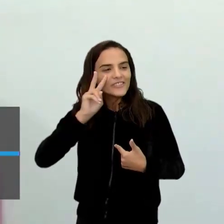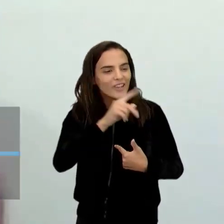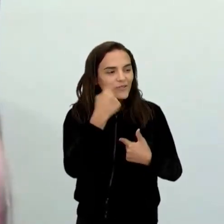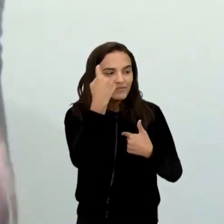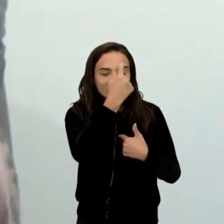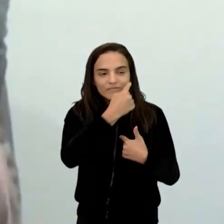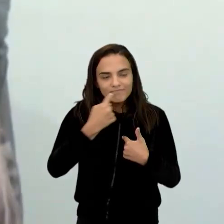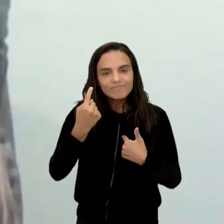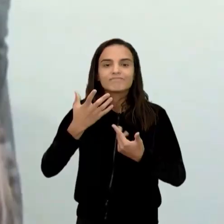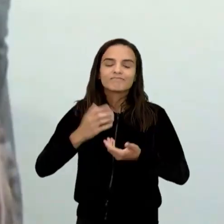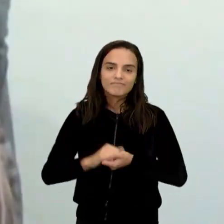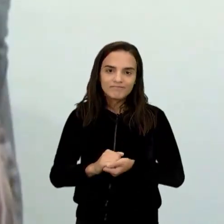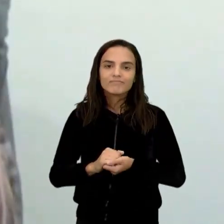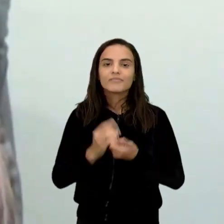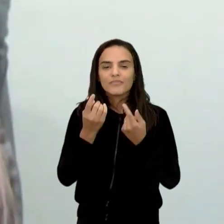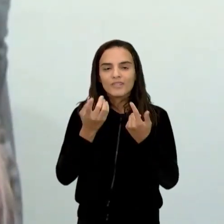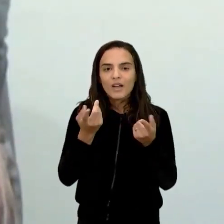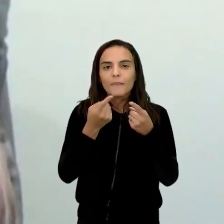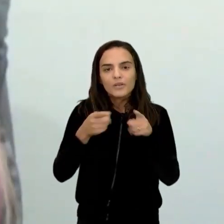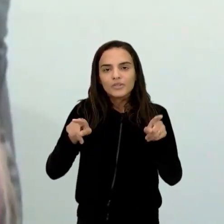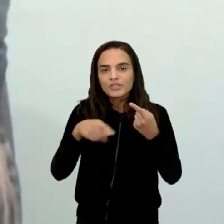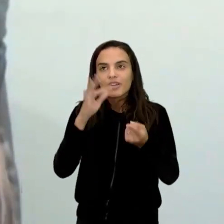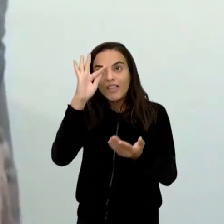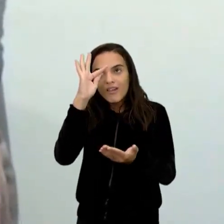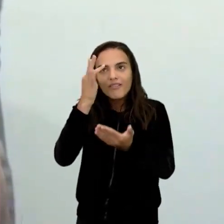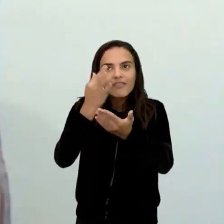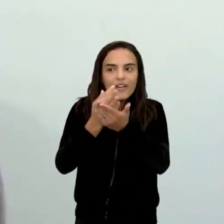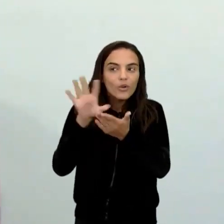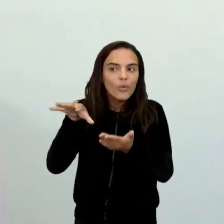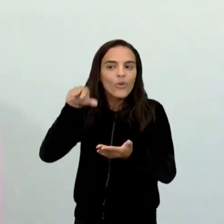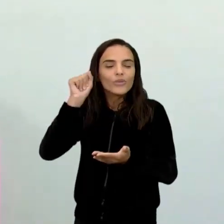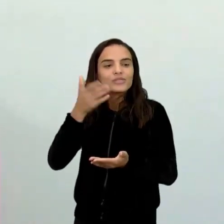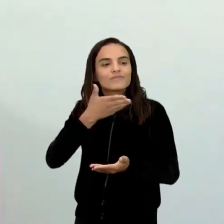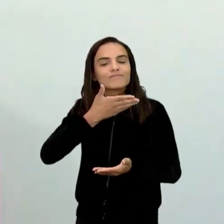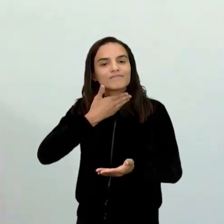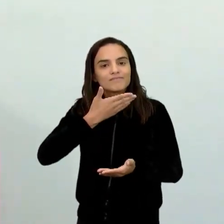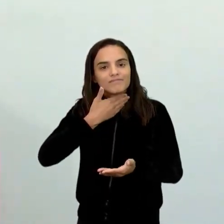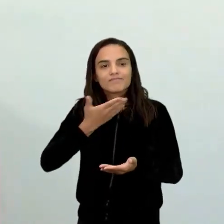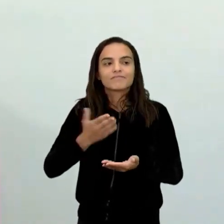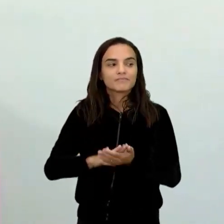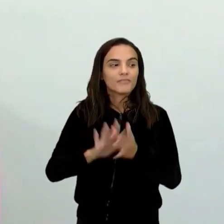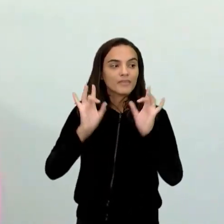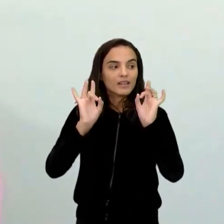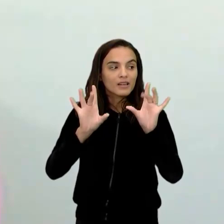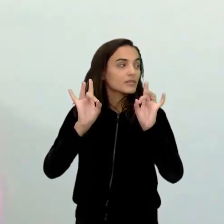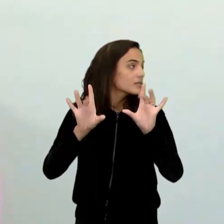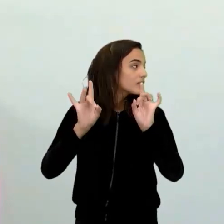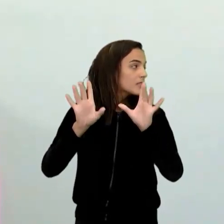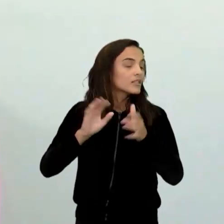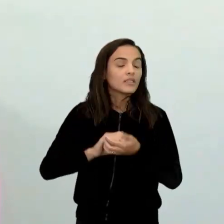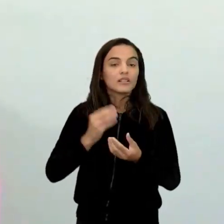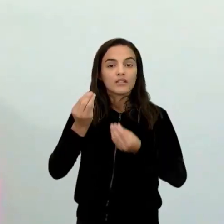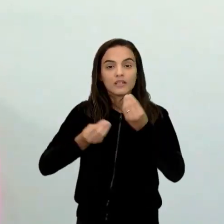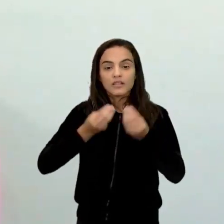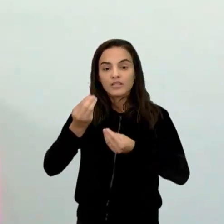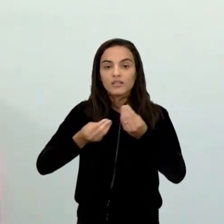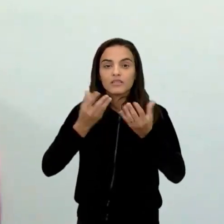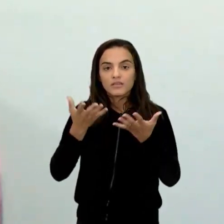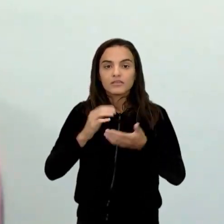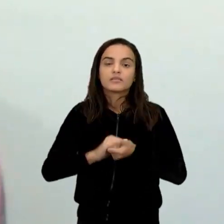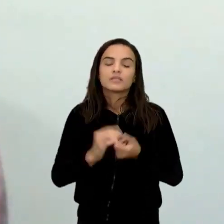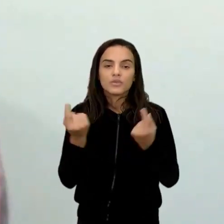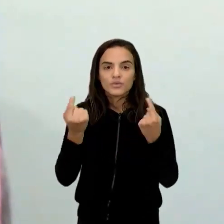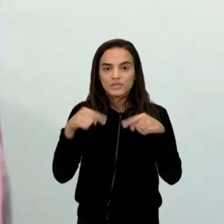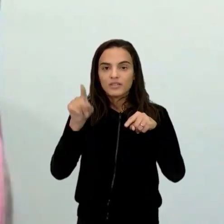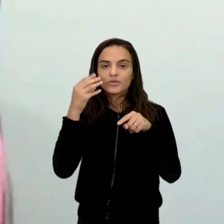olhos. É a melodia da esperança que ouço em tua voz. Especial é a forma como encaro os